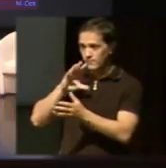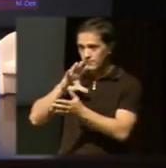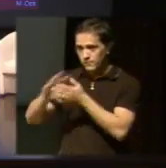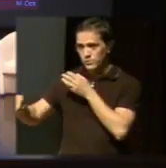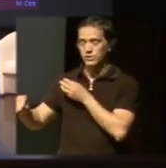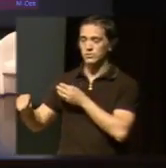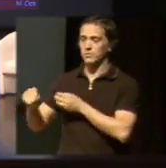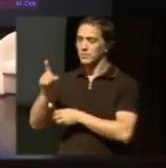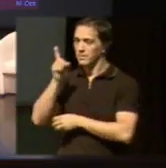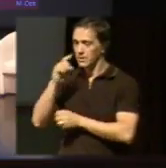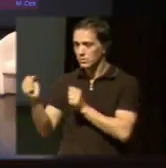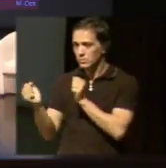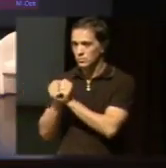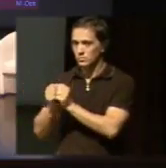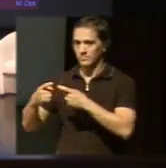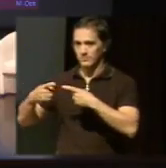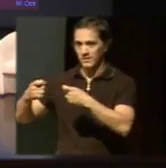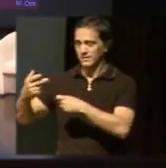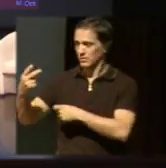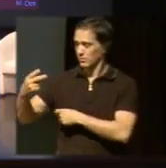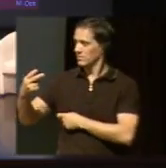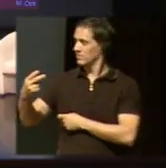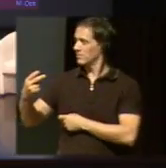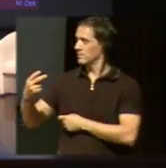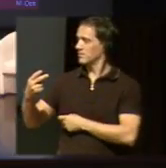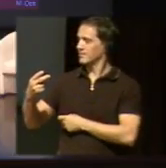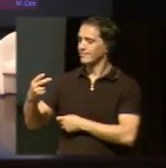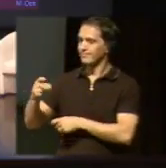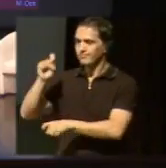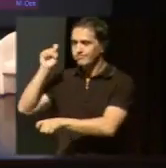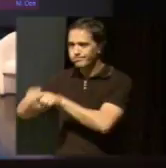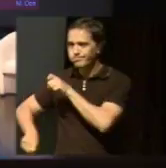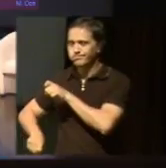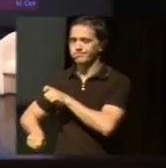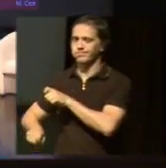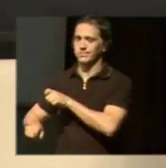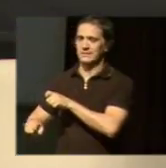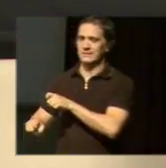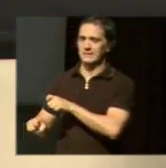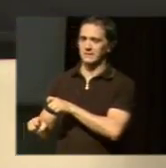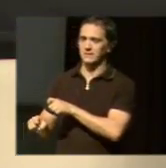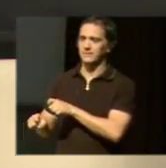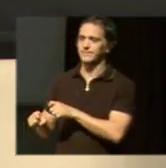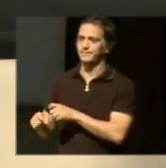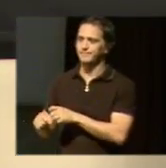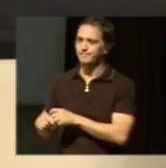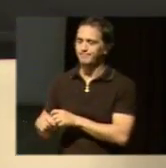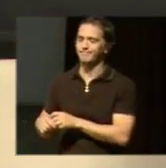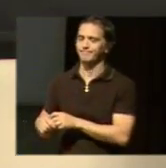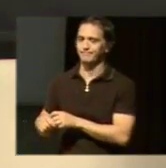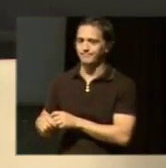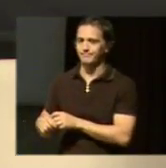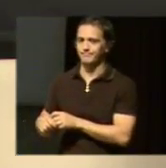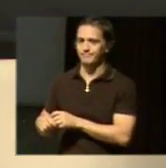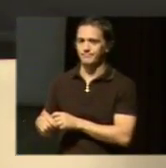Guerra e foi estuprada para...